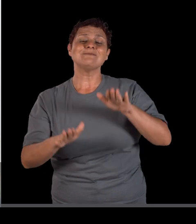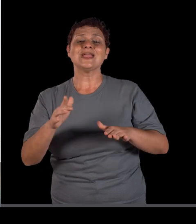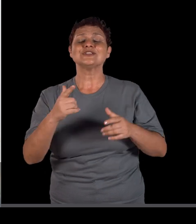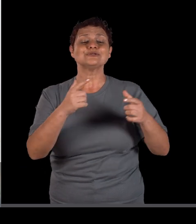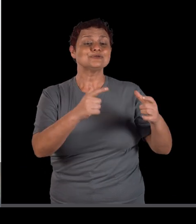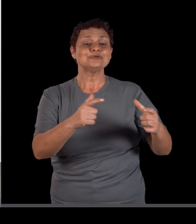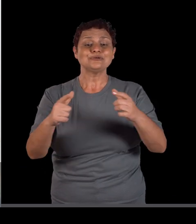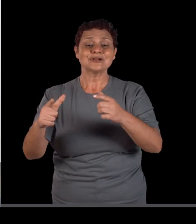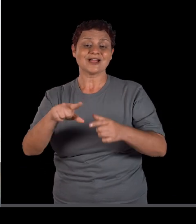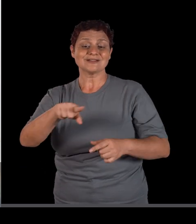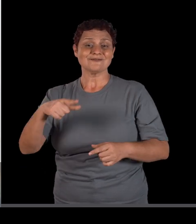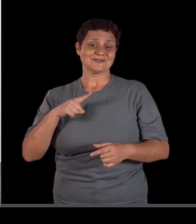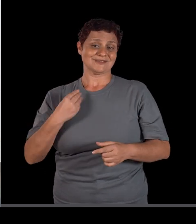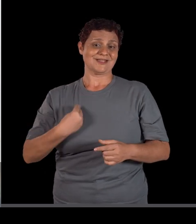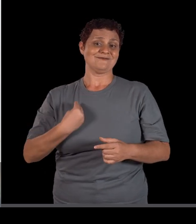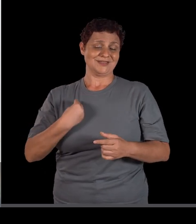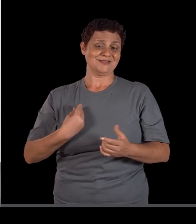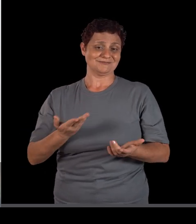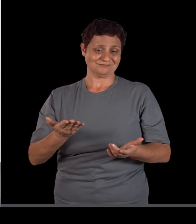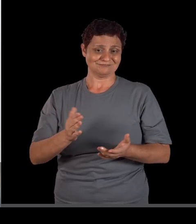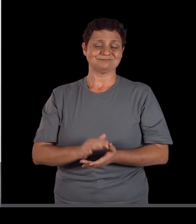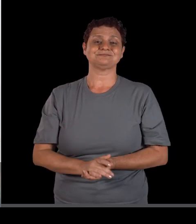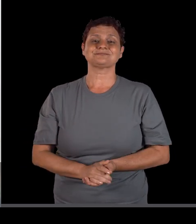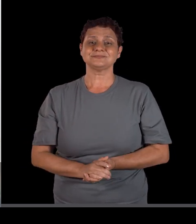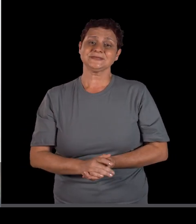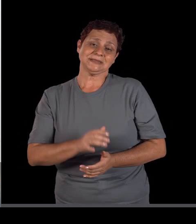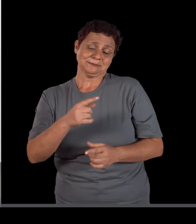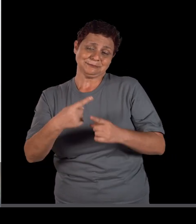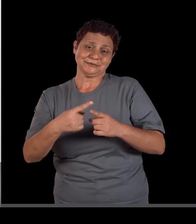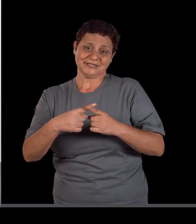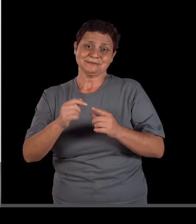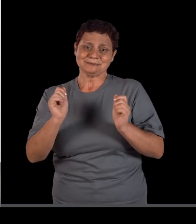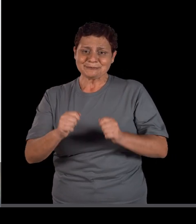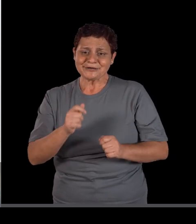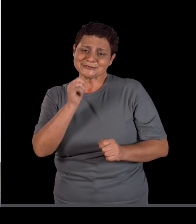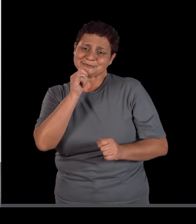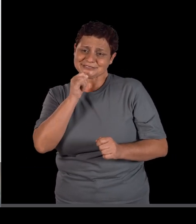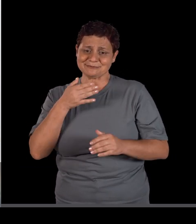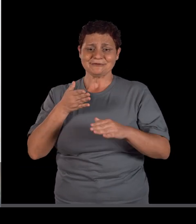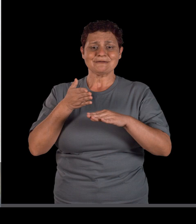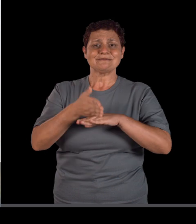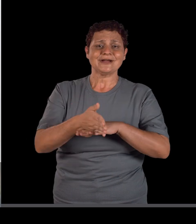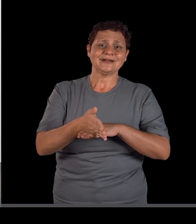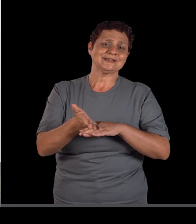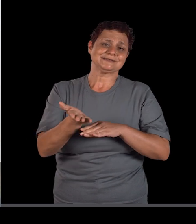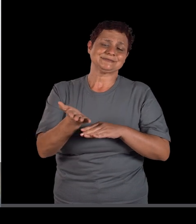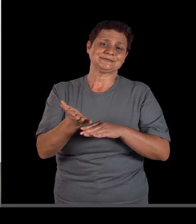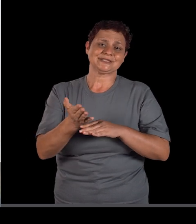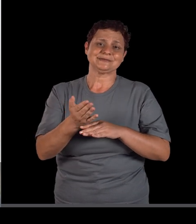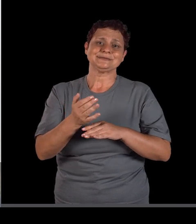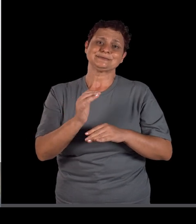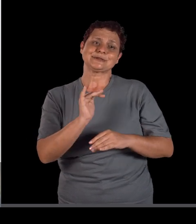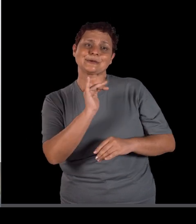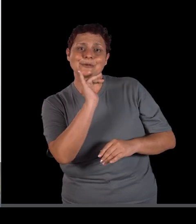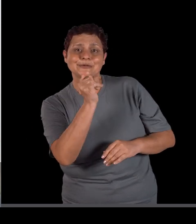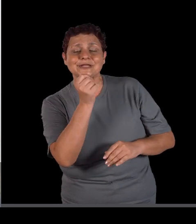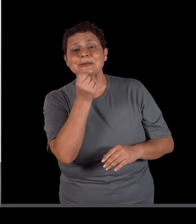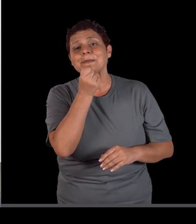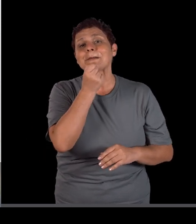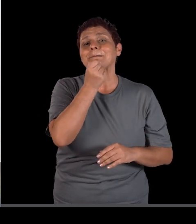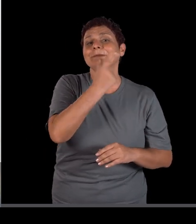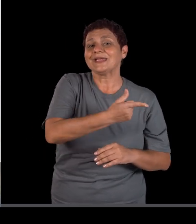da situação em que o locutor está. Porque ele pode estar, por exemplo, contando